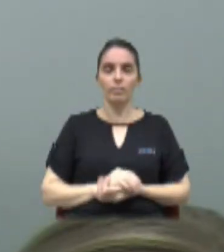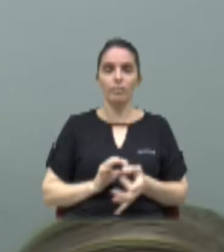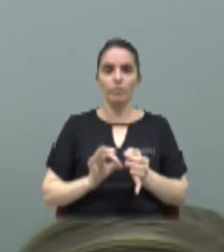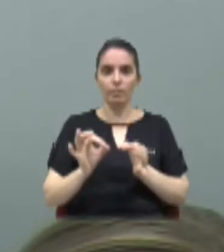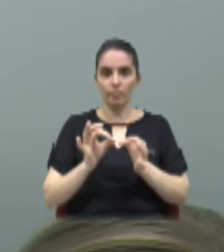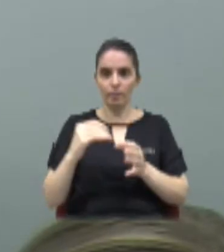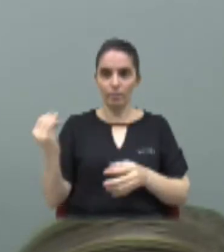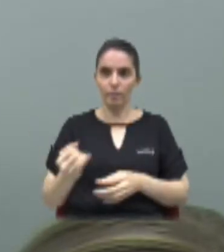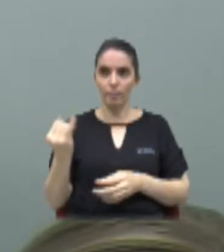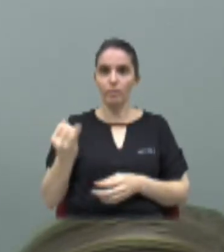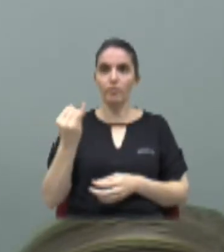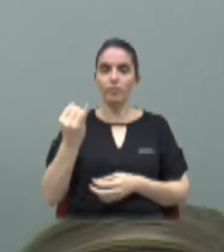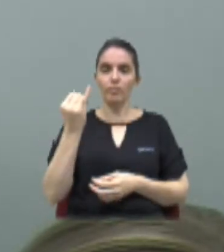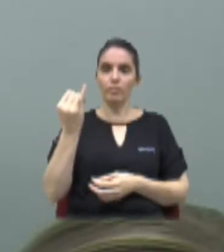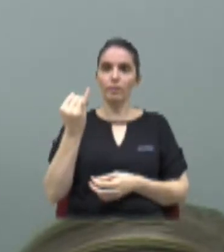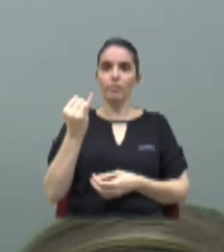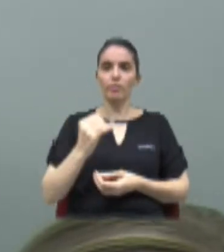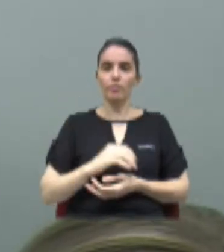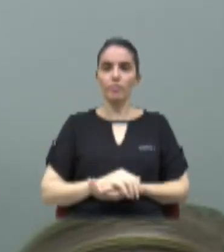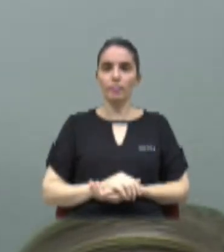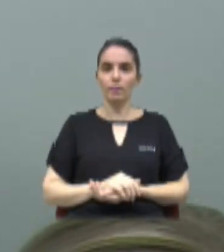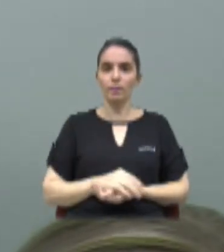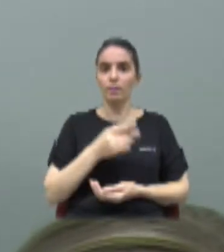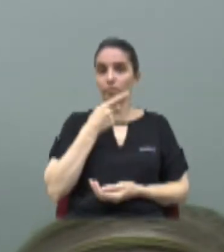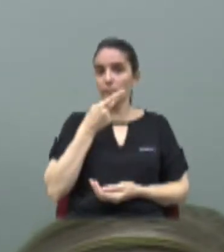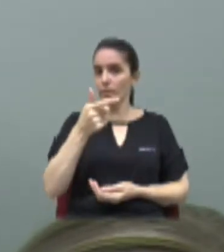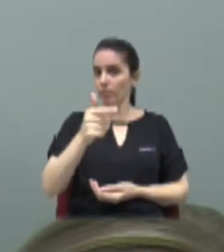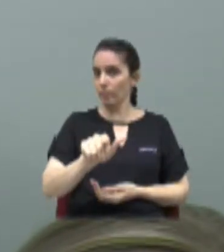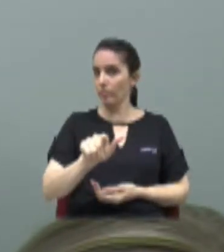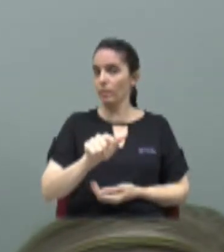discussão. Não havendo o projeto de lei